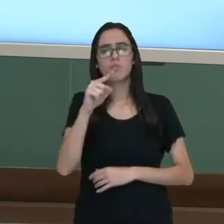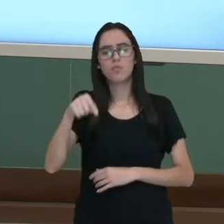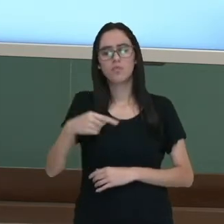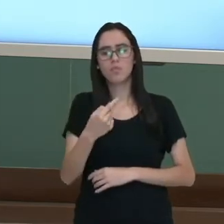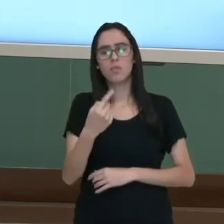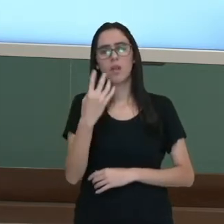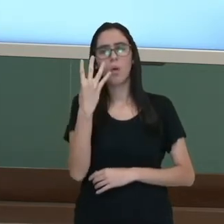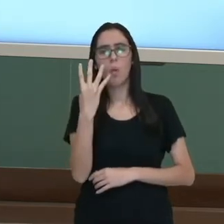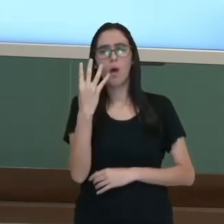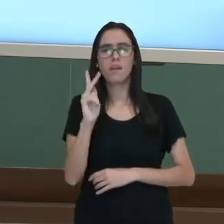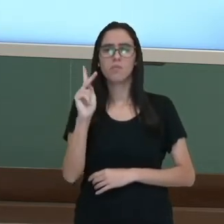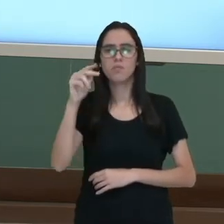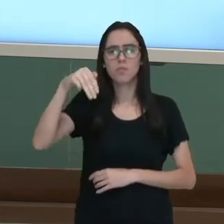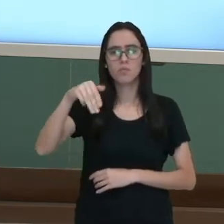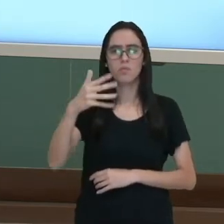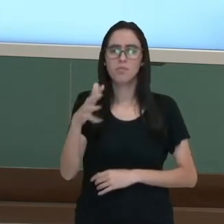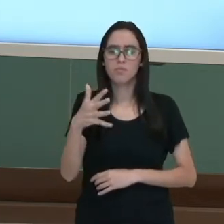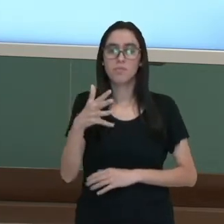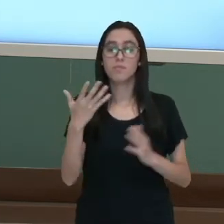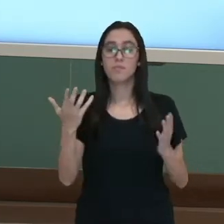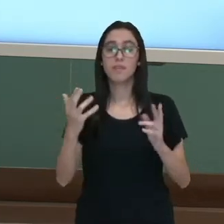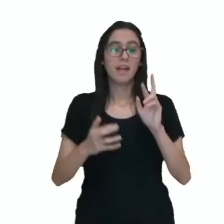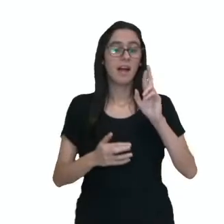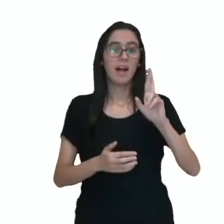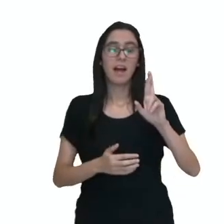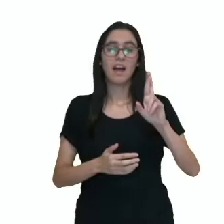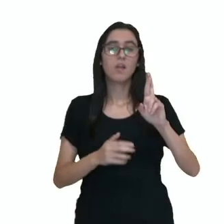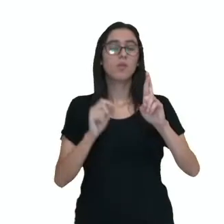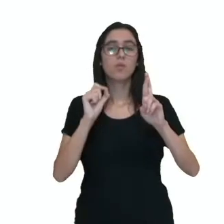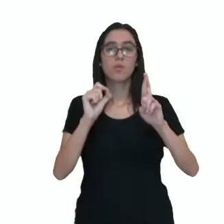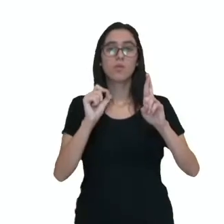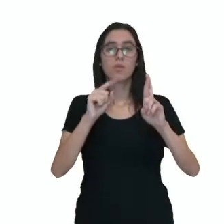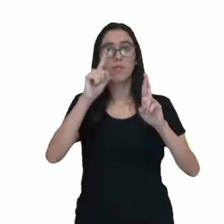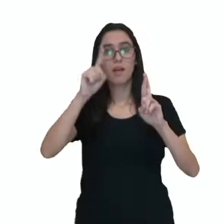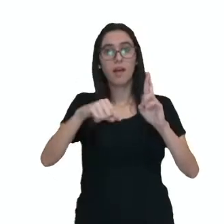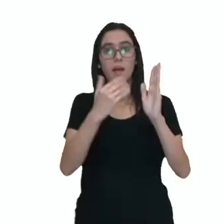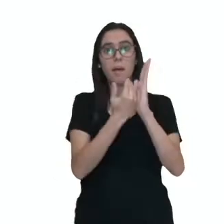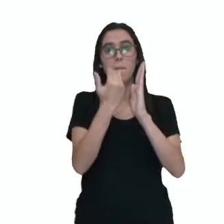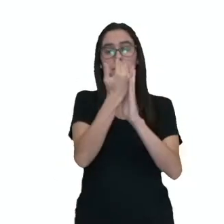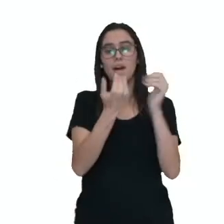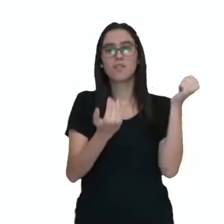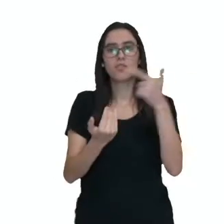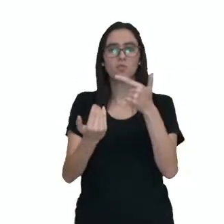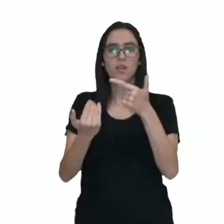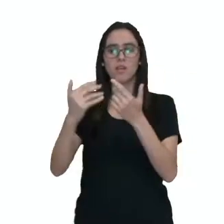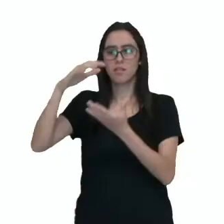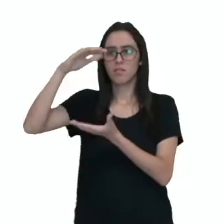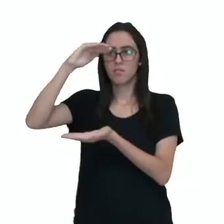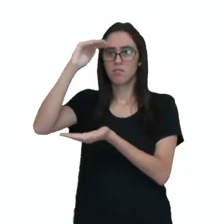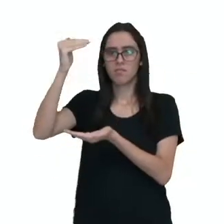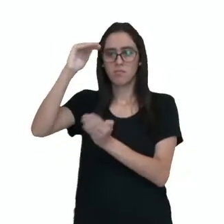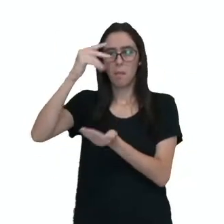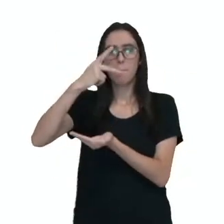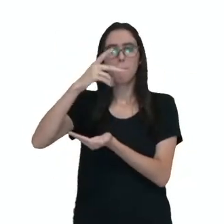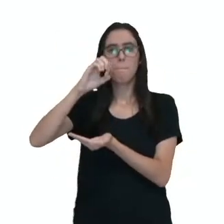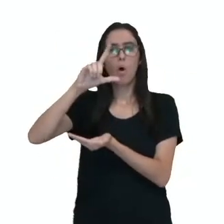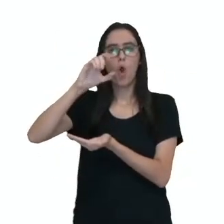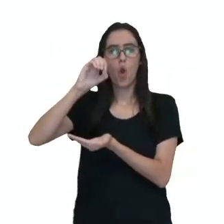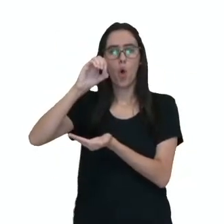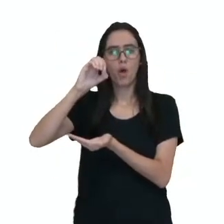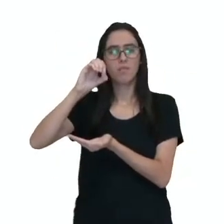seja, o raio equatorial ele é 21,4 km maior que o polar. E isso influencia muito pouco na gravidade, em torno